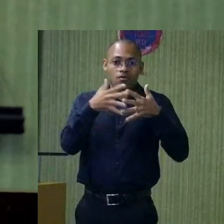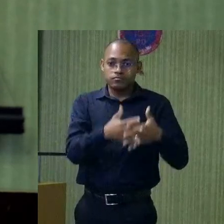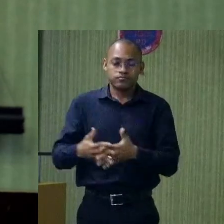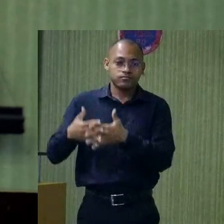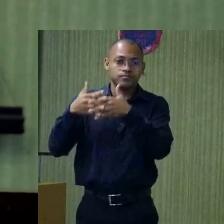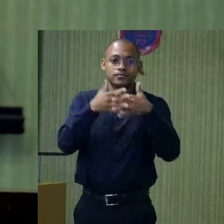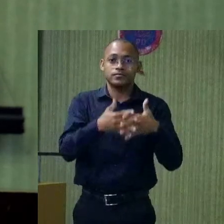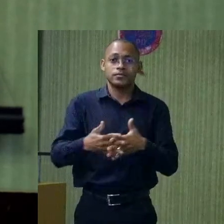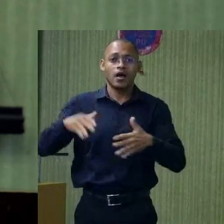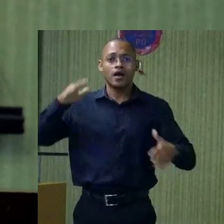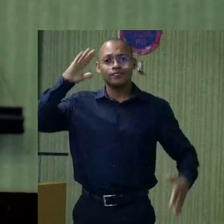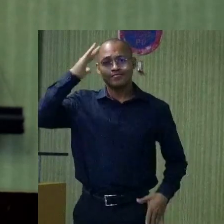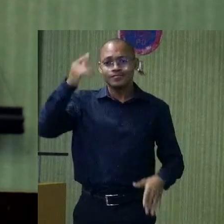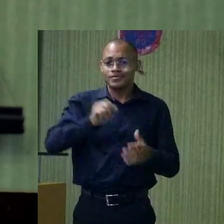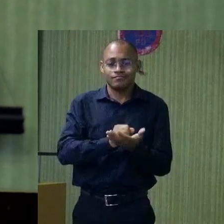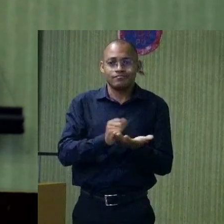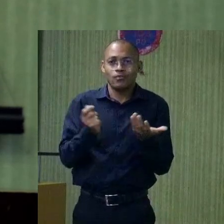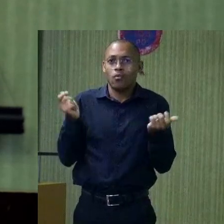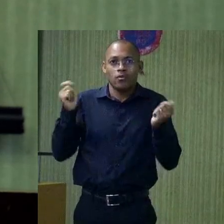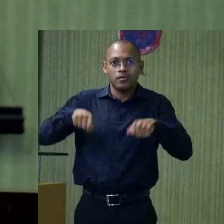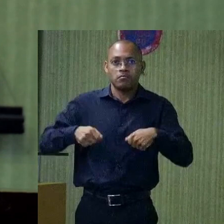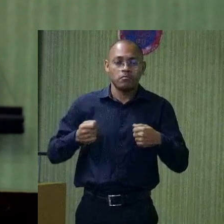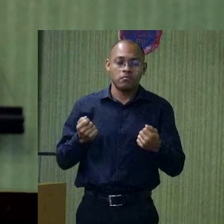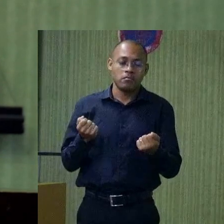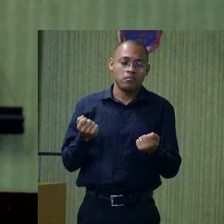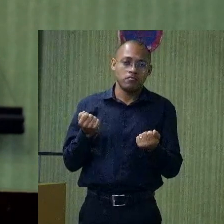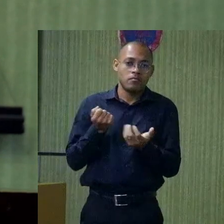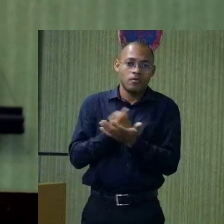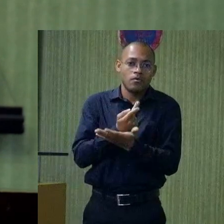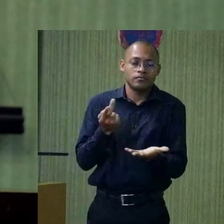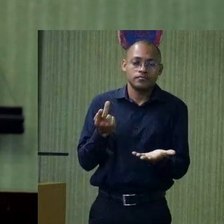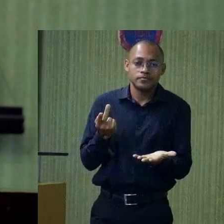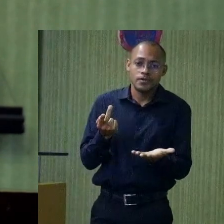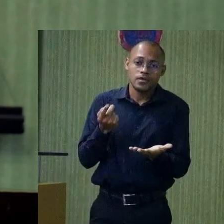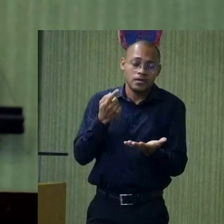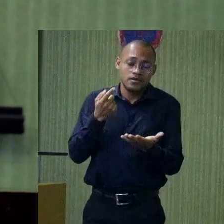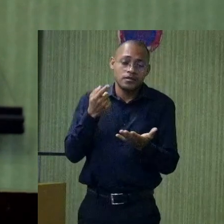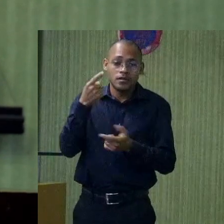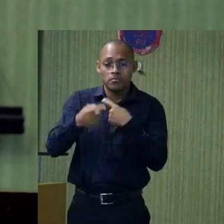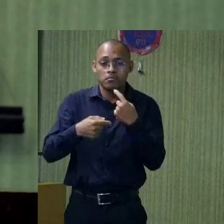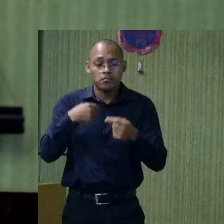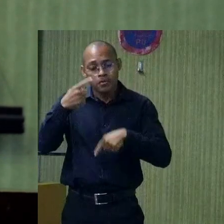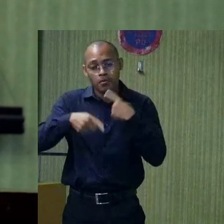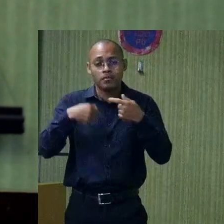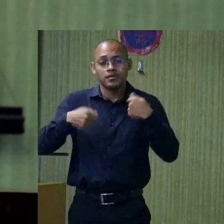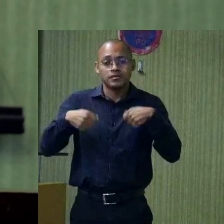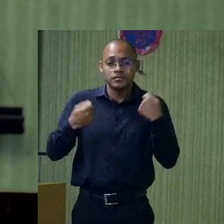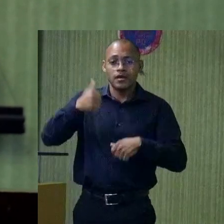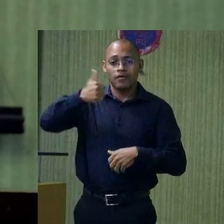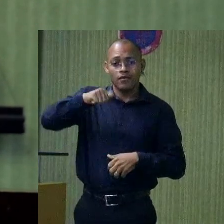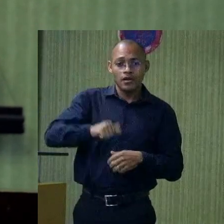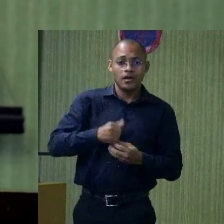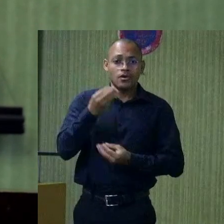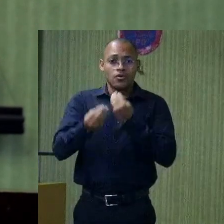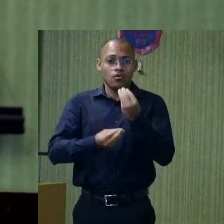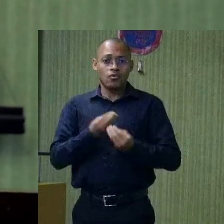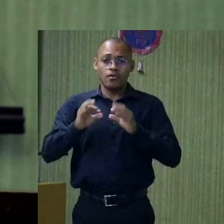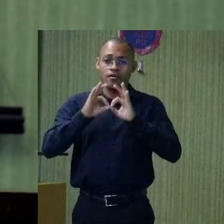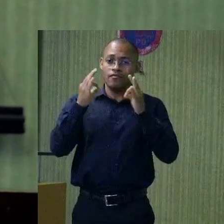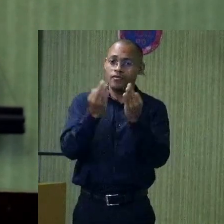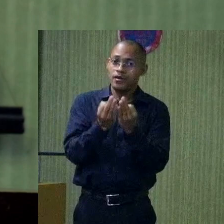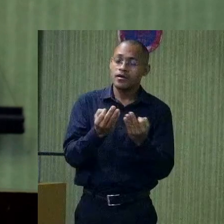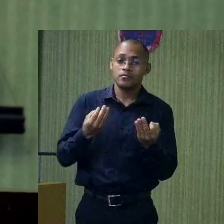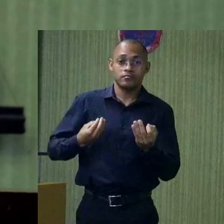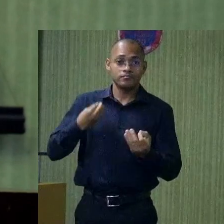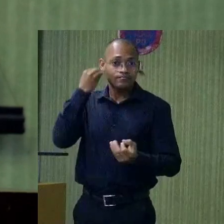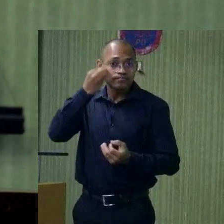enfim o que foi possível né então ã ver né onde essas famílias estão em que condições estão é